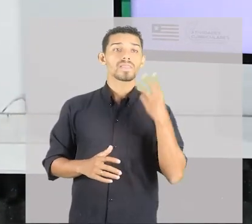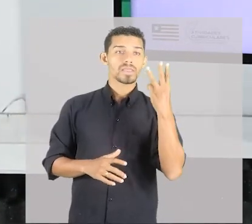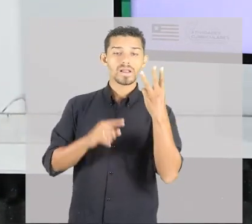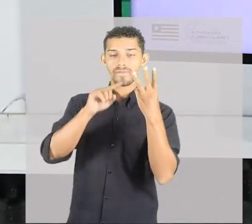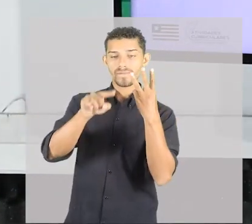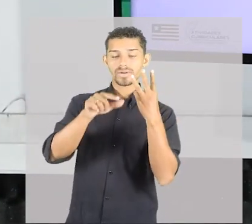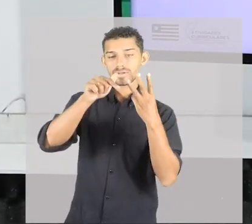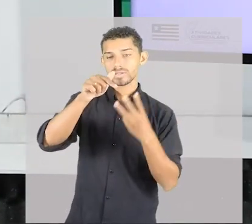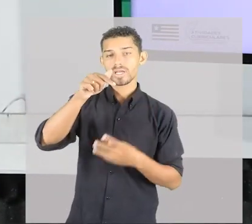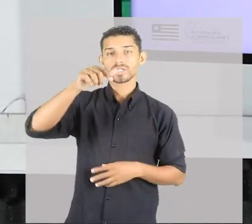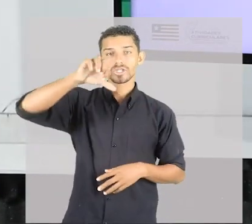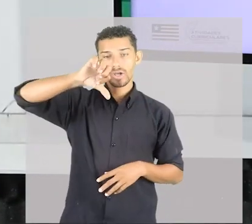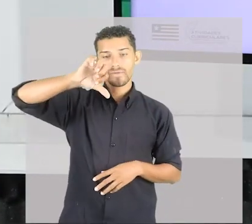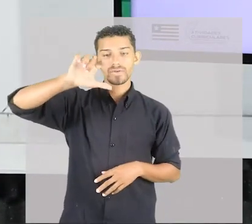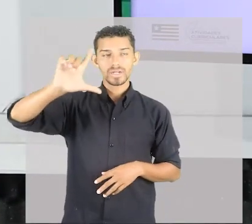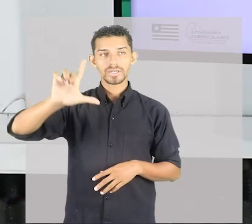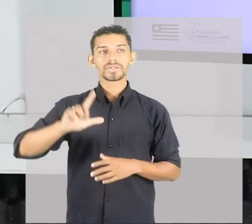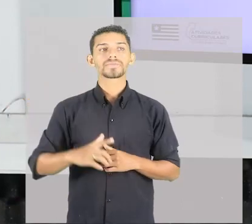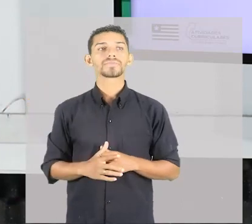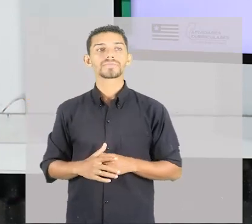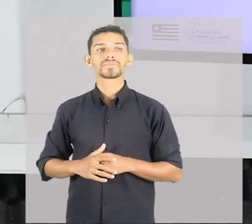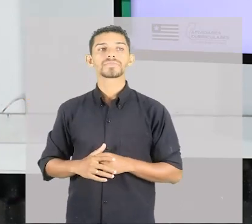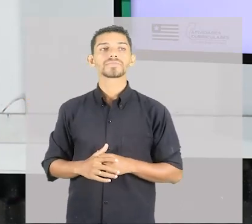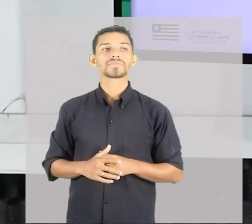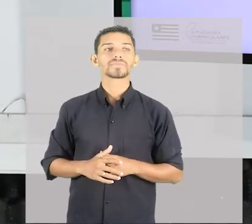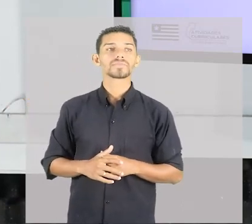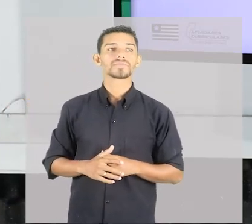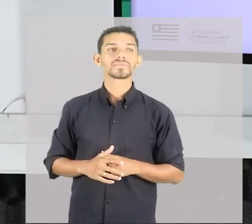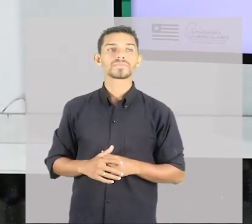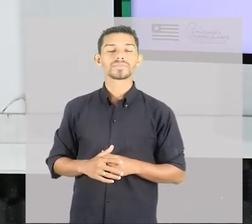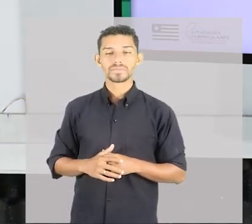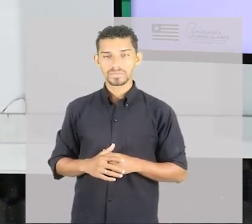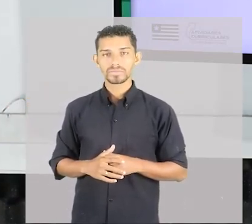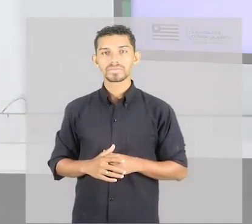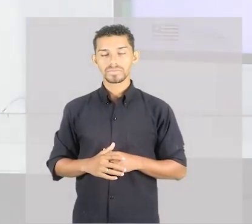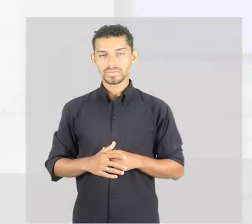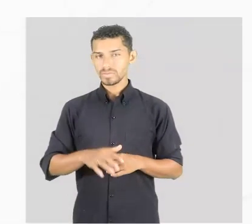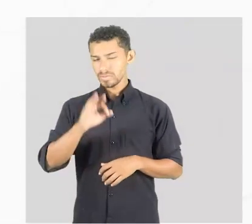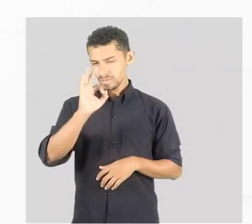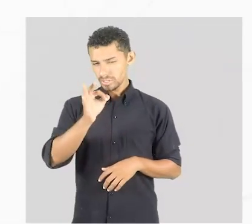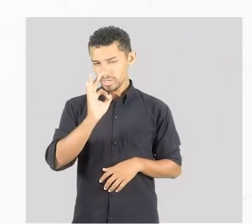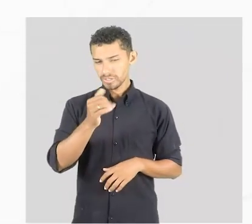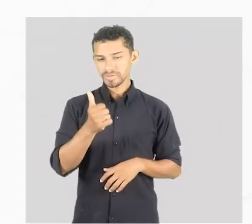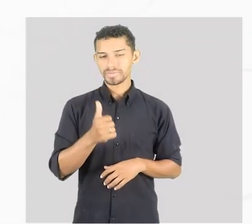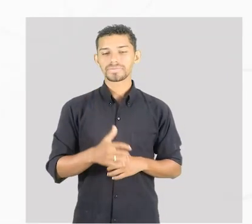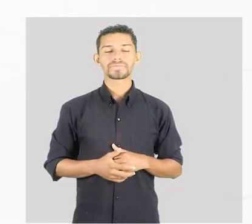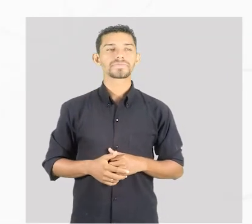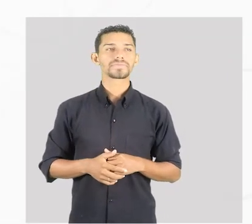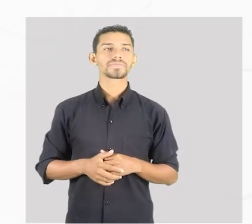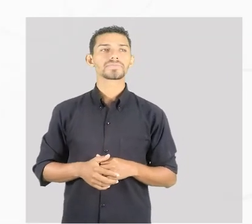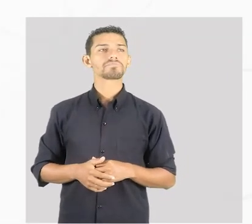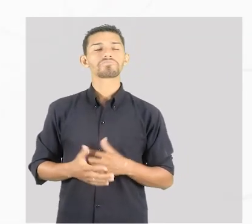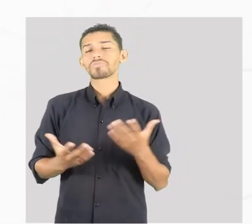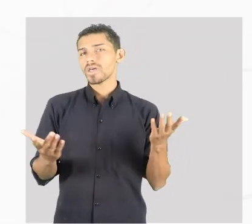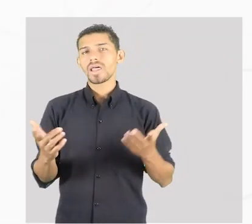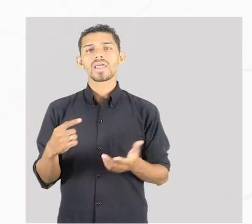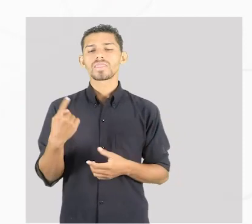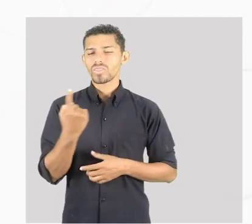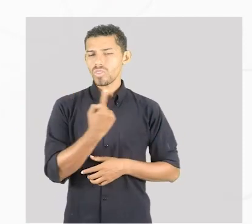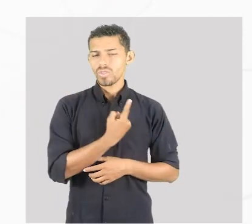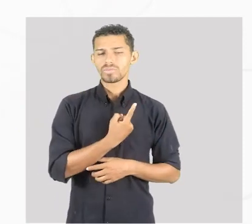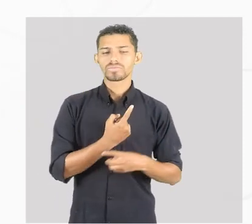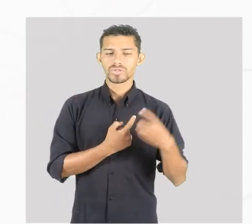3,79 l certinho Tranquilo então essa foi a